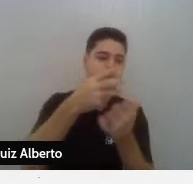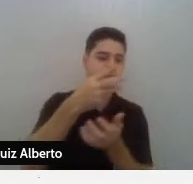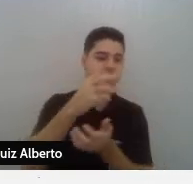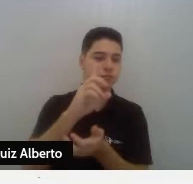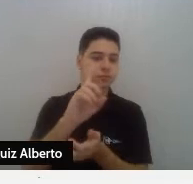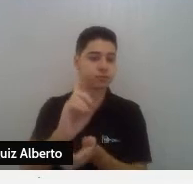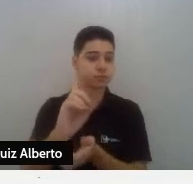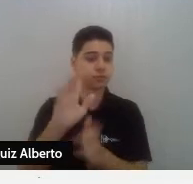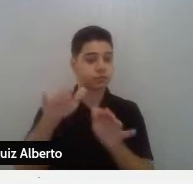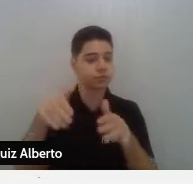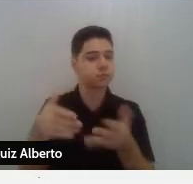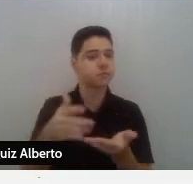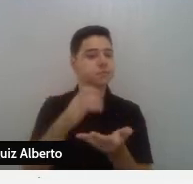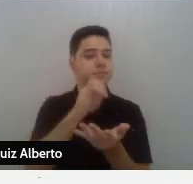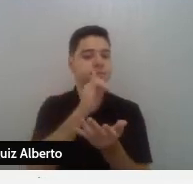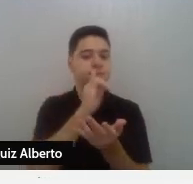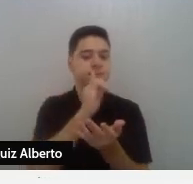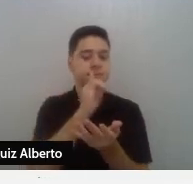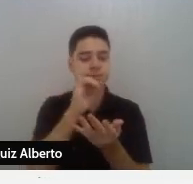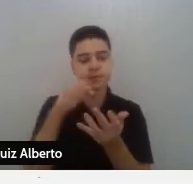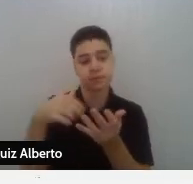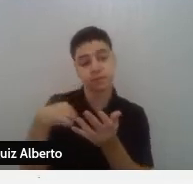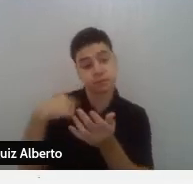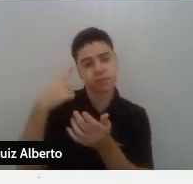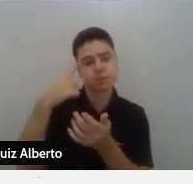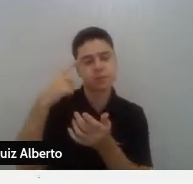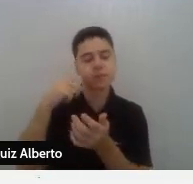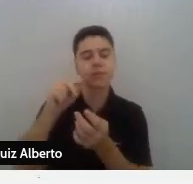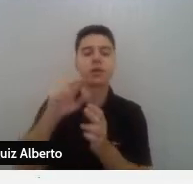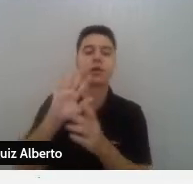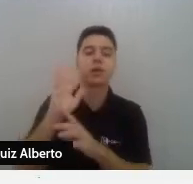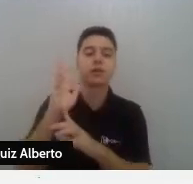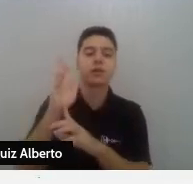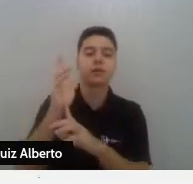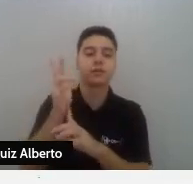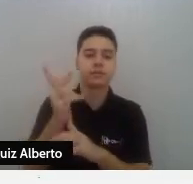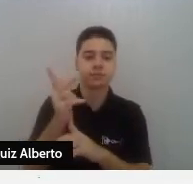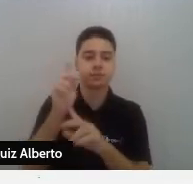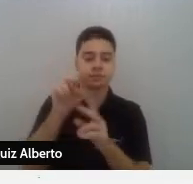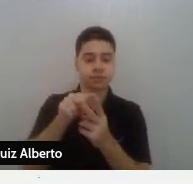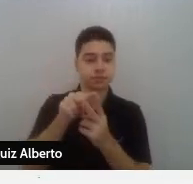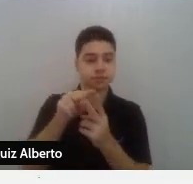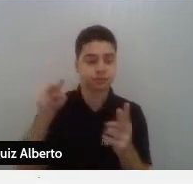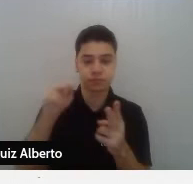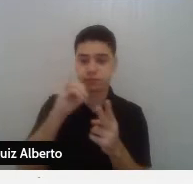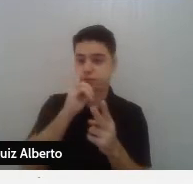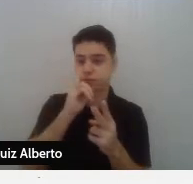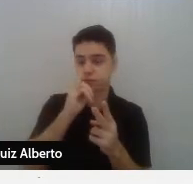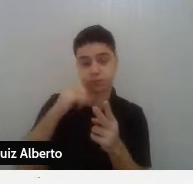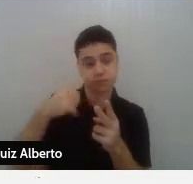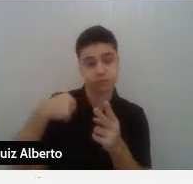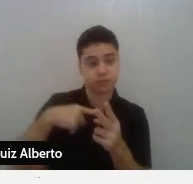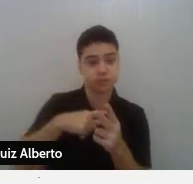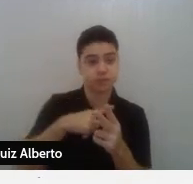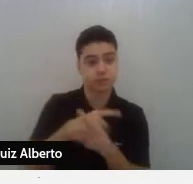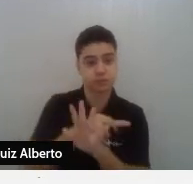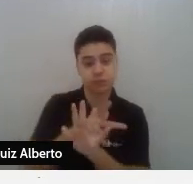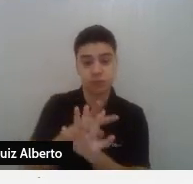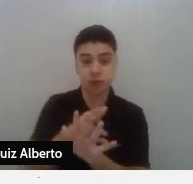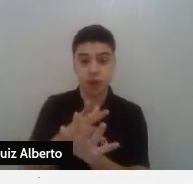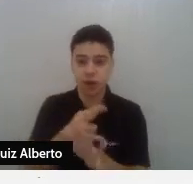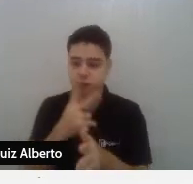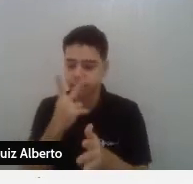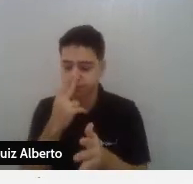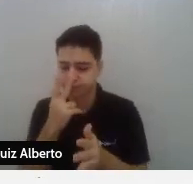Então, na verdade, a arte digital ela tem uma gama muito grande de possibilidades,